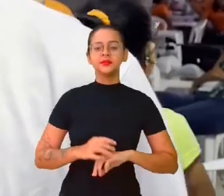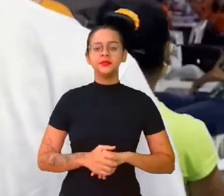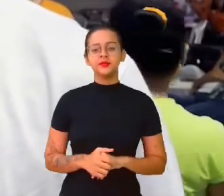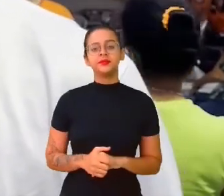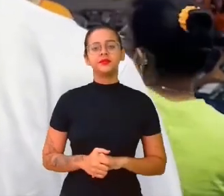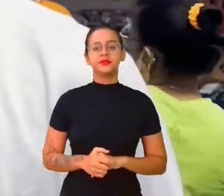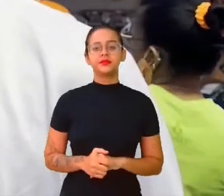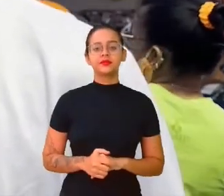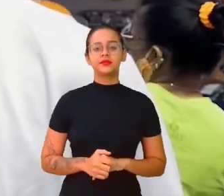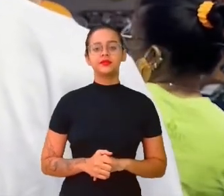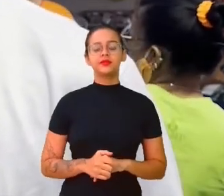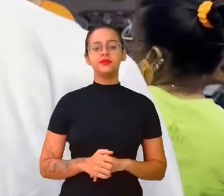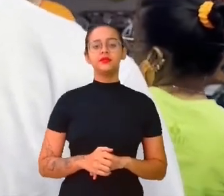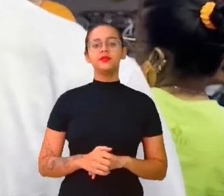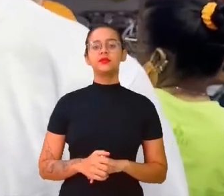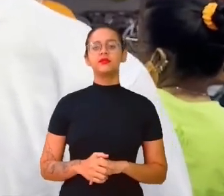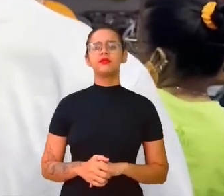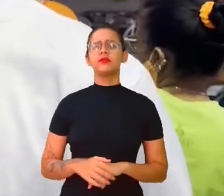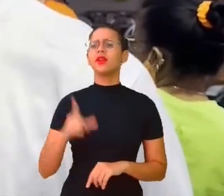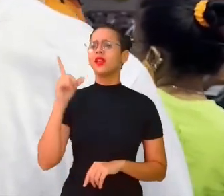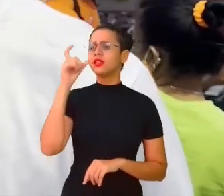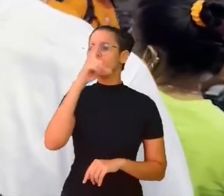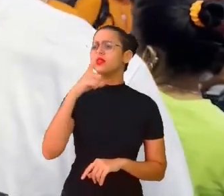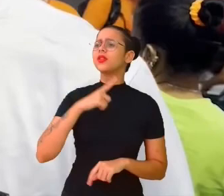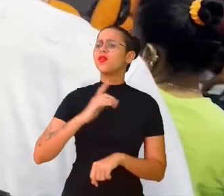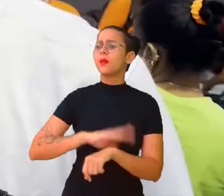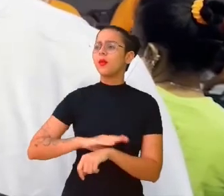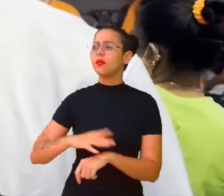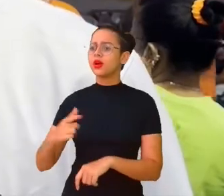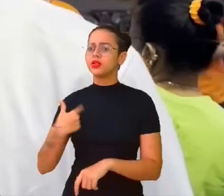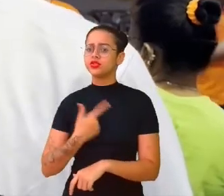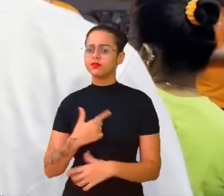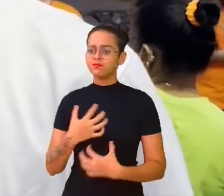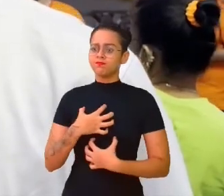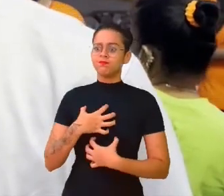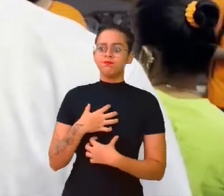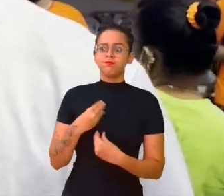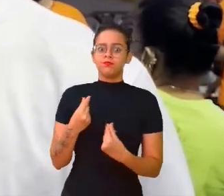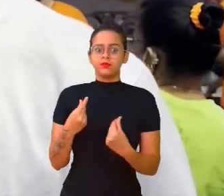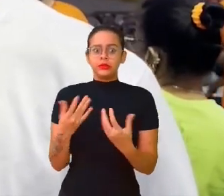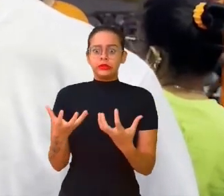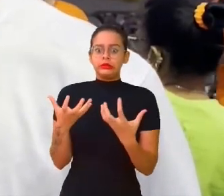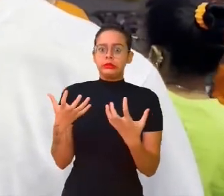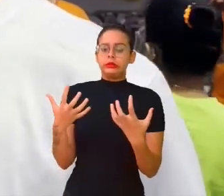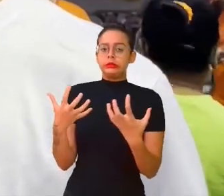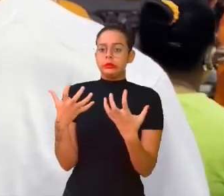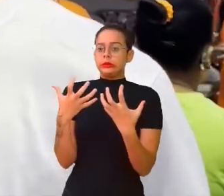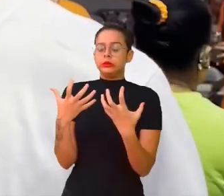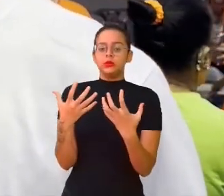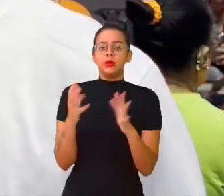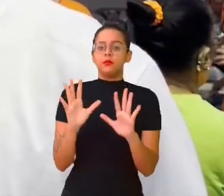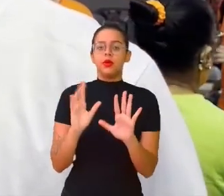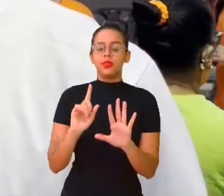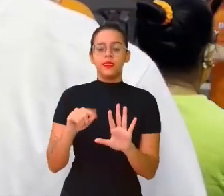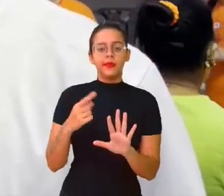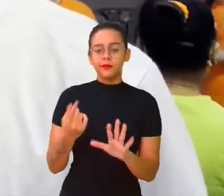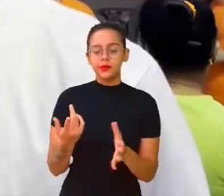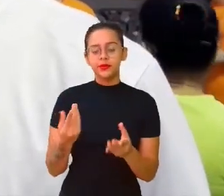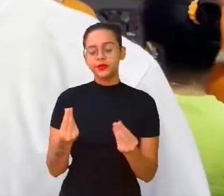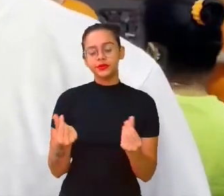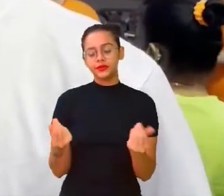foi... difícil, teve aquele momento que ficou tenso, querendo que alguma coisa desse certo, mas de vez em quando não dava,